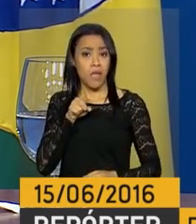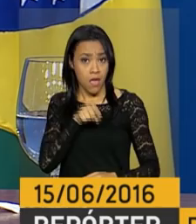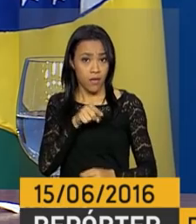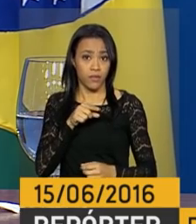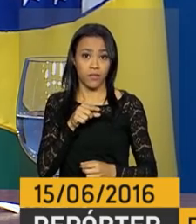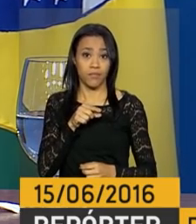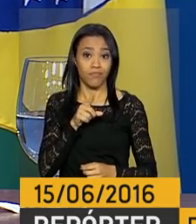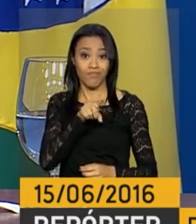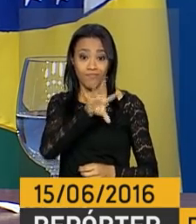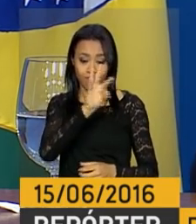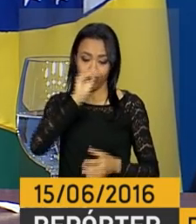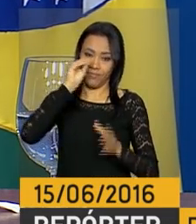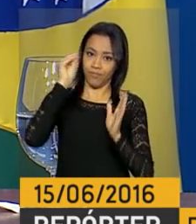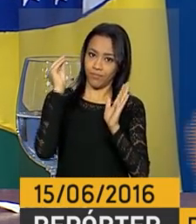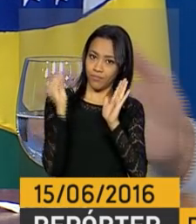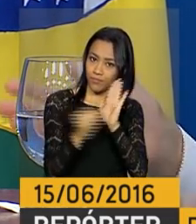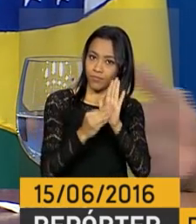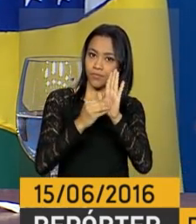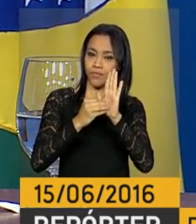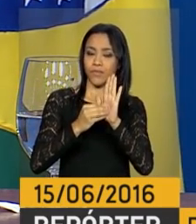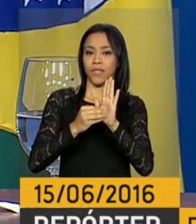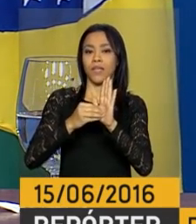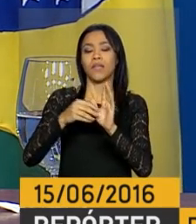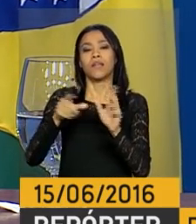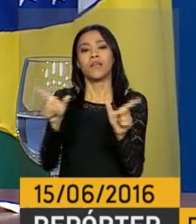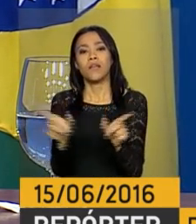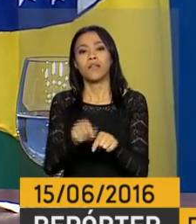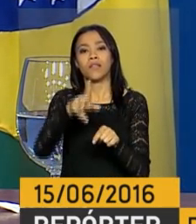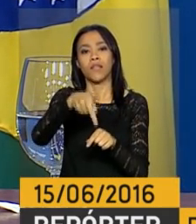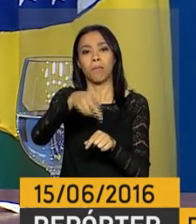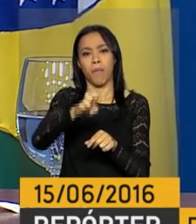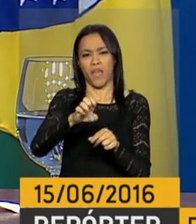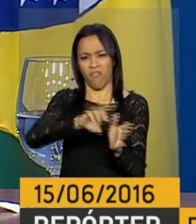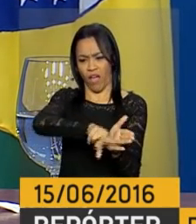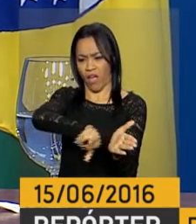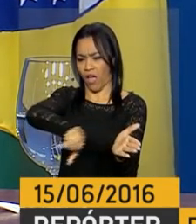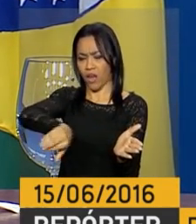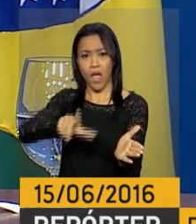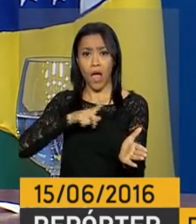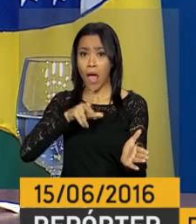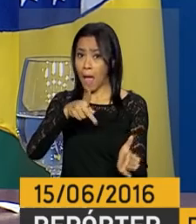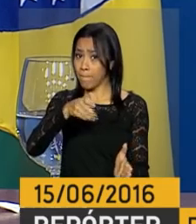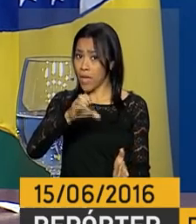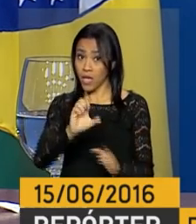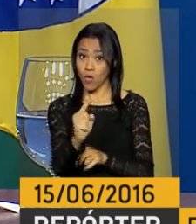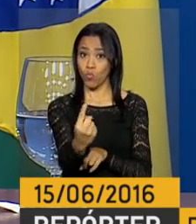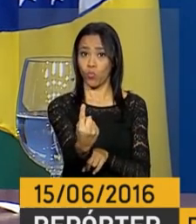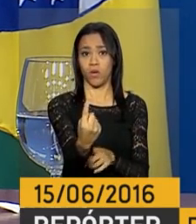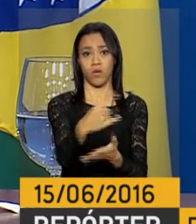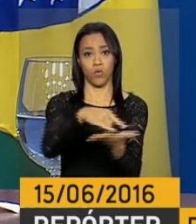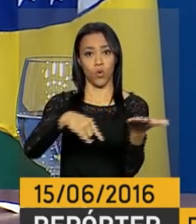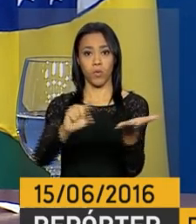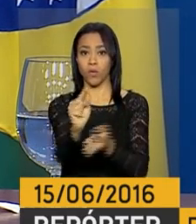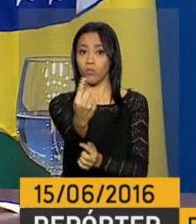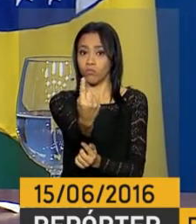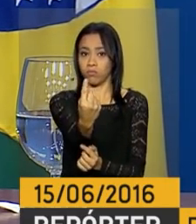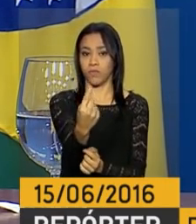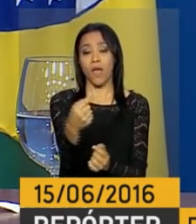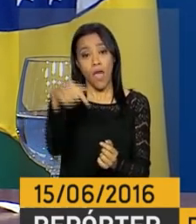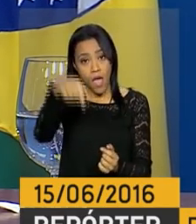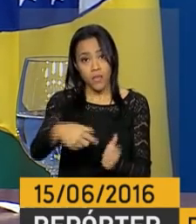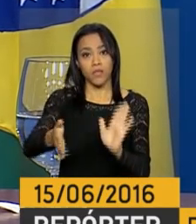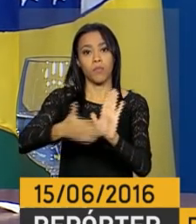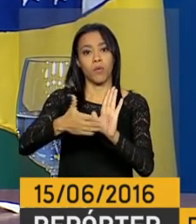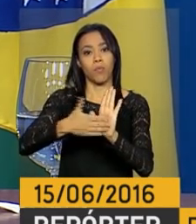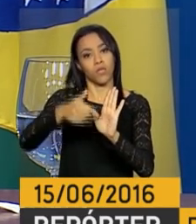não está na PEC, no não existiram várias PECs. A PECA é uma só, essa proposta que está hoje aqui, que é